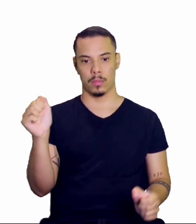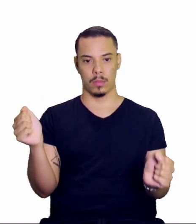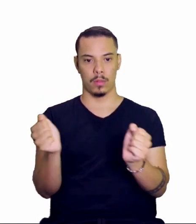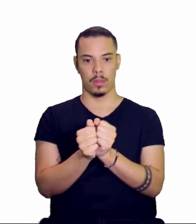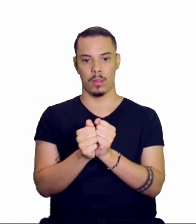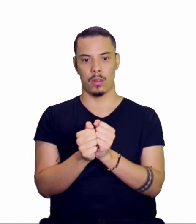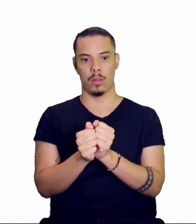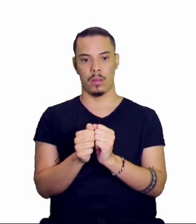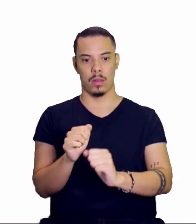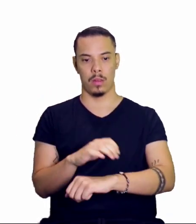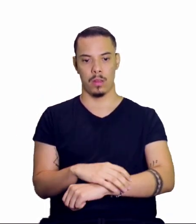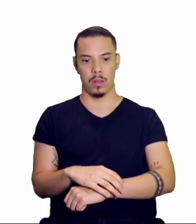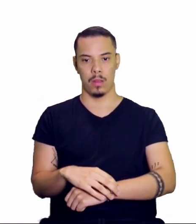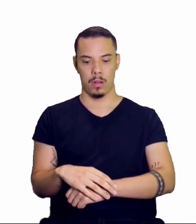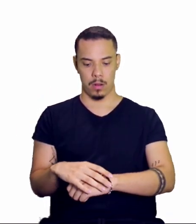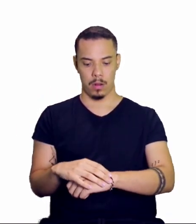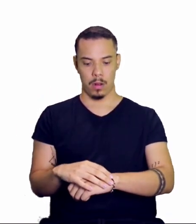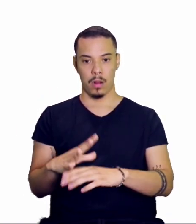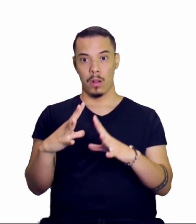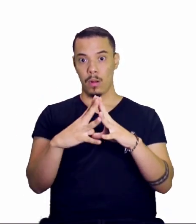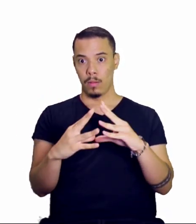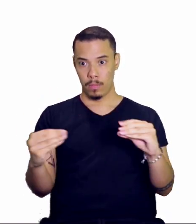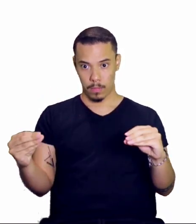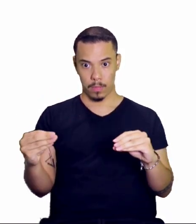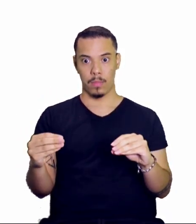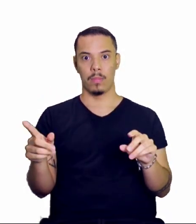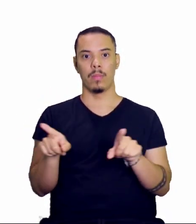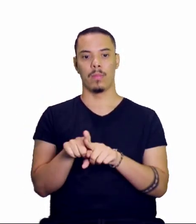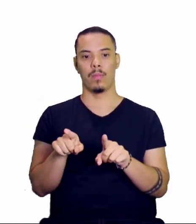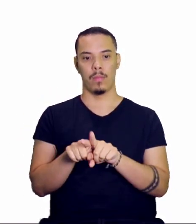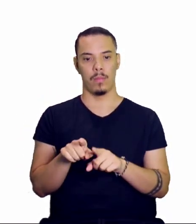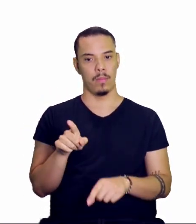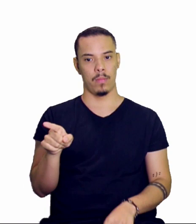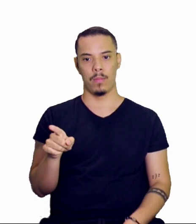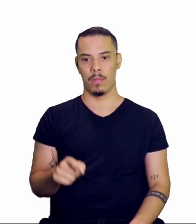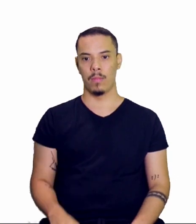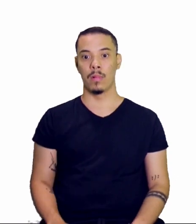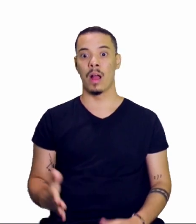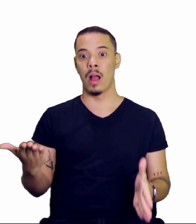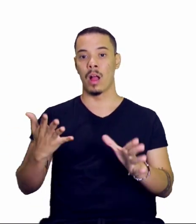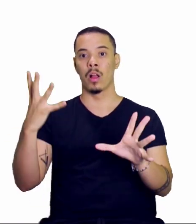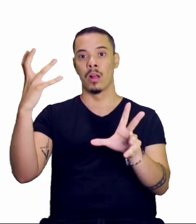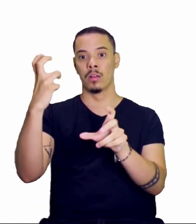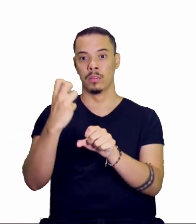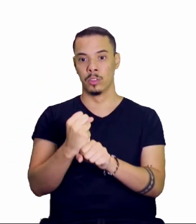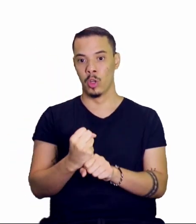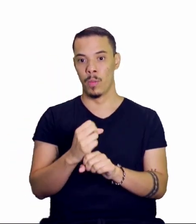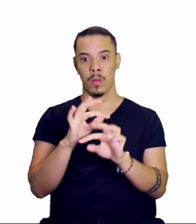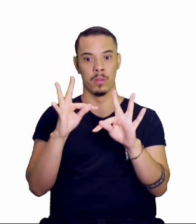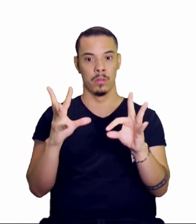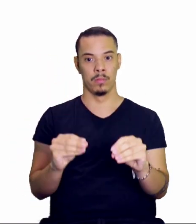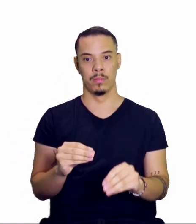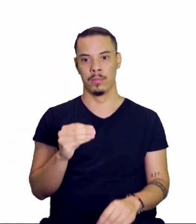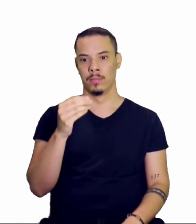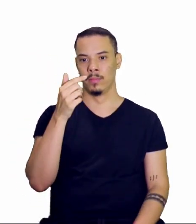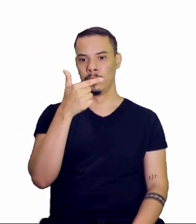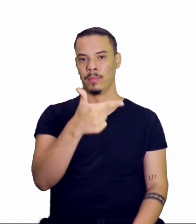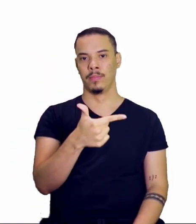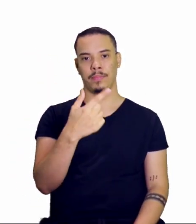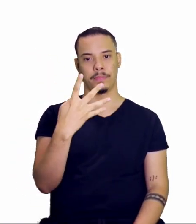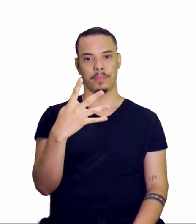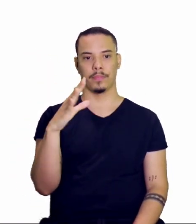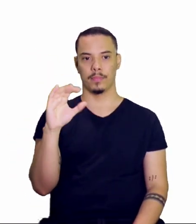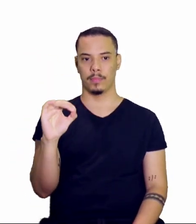do 9. Fugiu aí, pessoal, no quadradinho, o 5 é embaixo do 9. E Tá ali, de ó, boa. vamos somar bonitinho, olha, Lá tá certinho, ó. lá. Lá tá certinho,